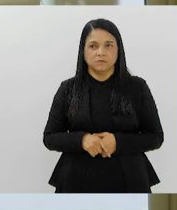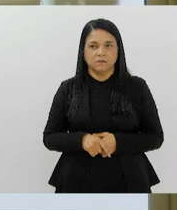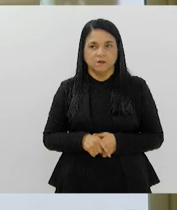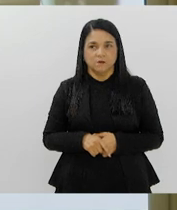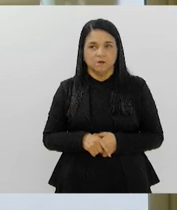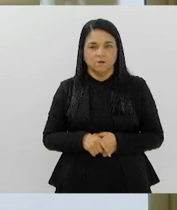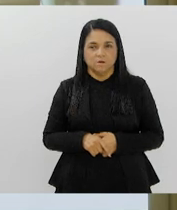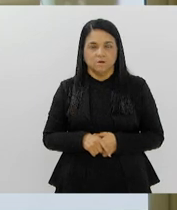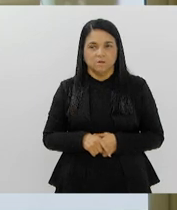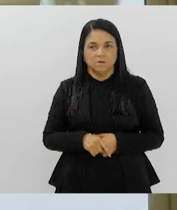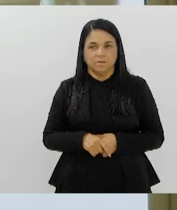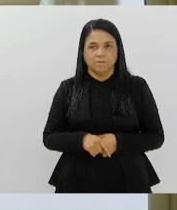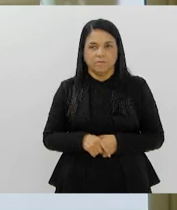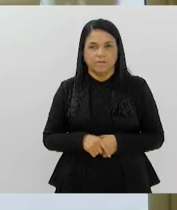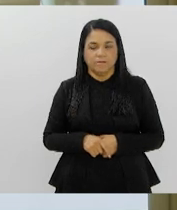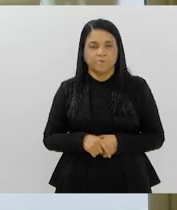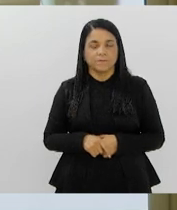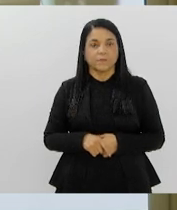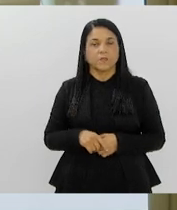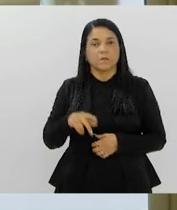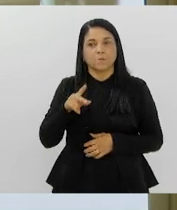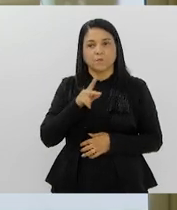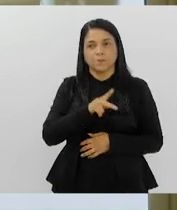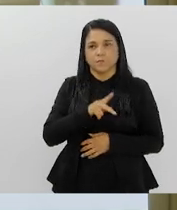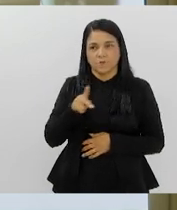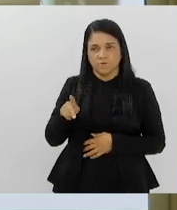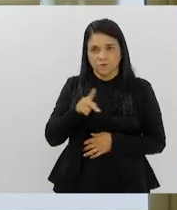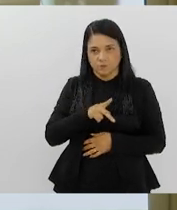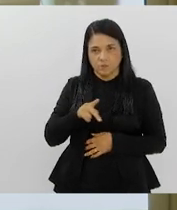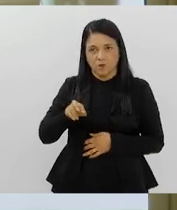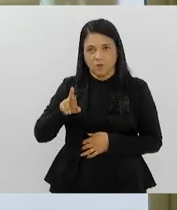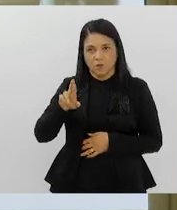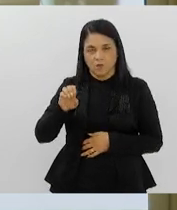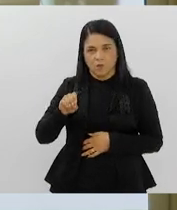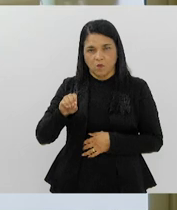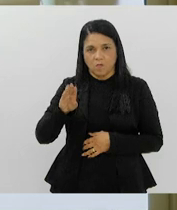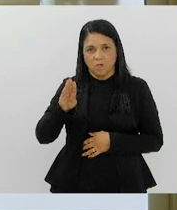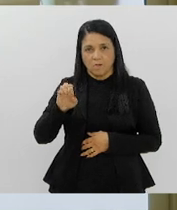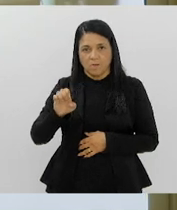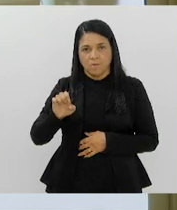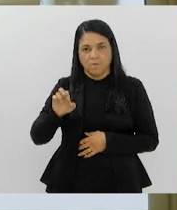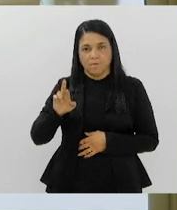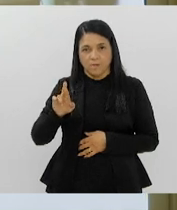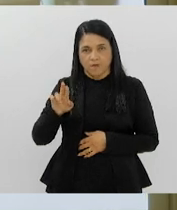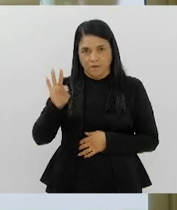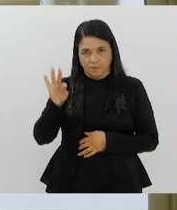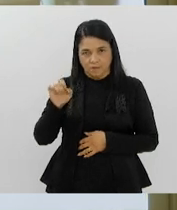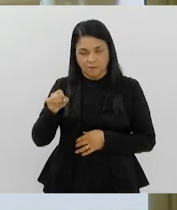E a professora Roberta citou